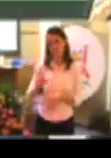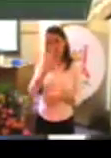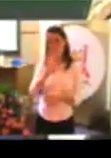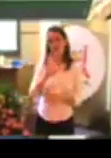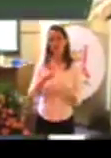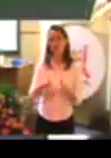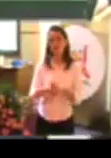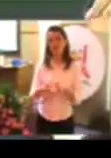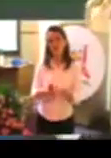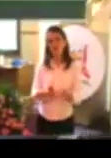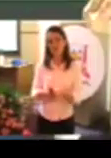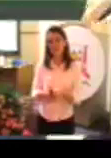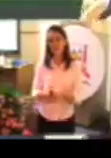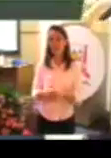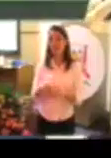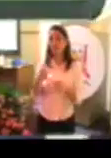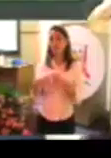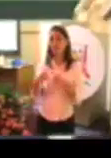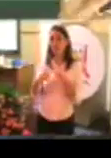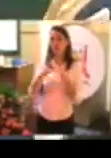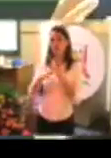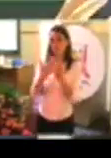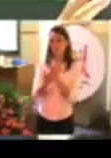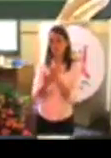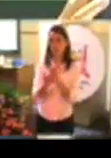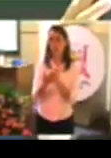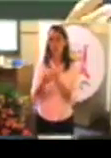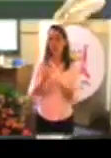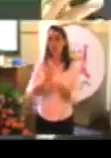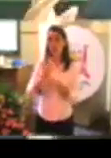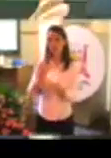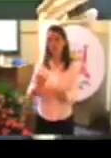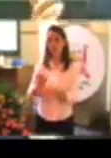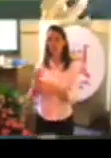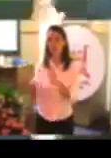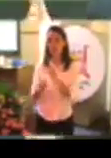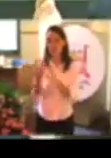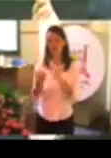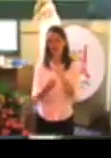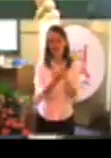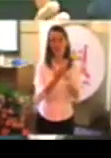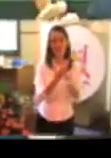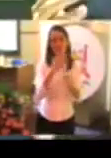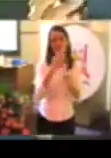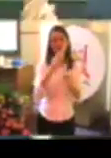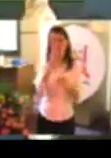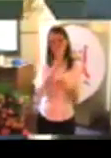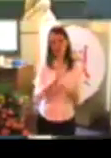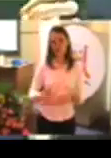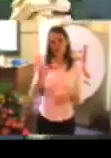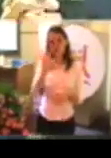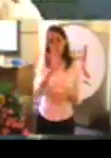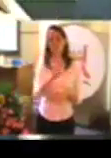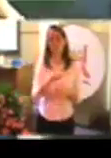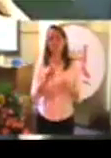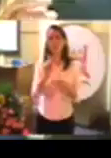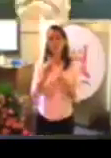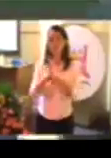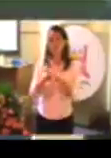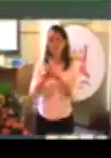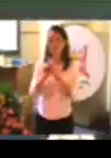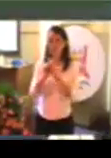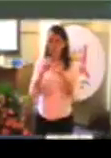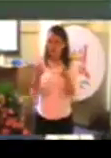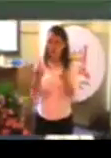essa instituição estimuladora, coordenadora de criação de escola do legislativo em Assembleia e em